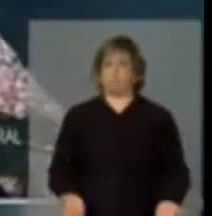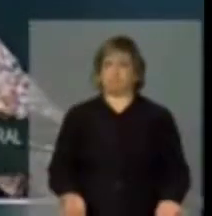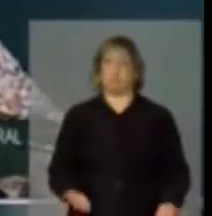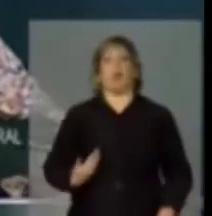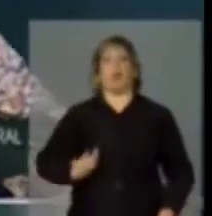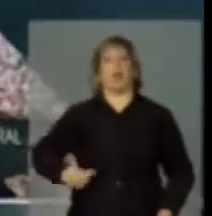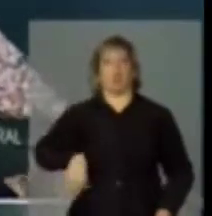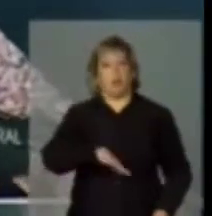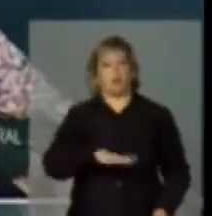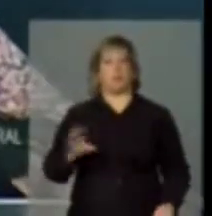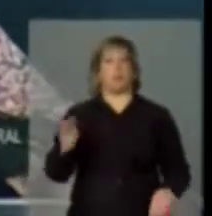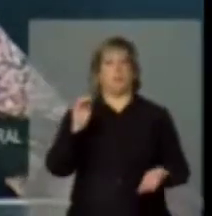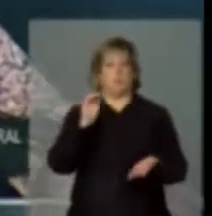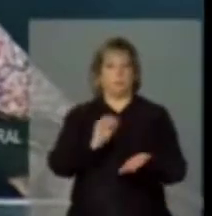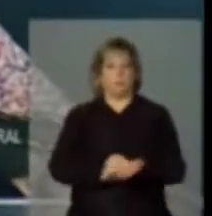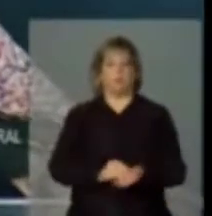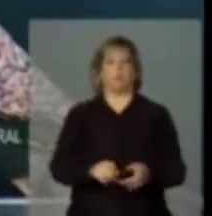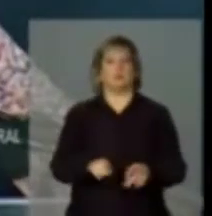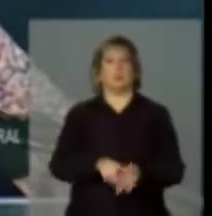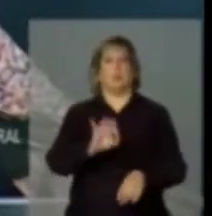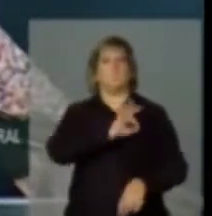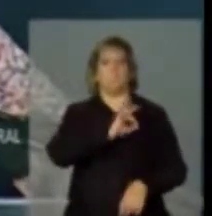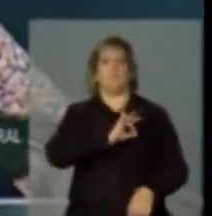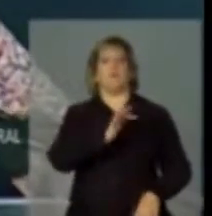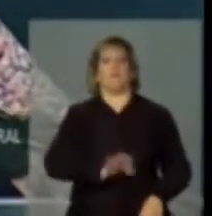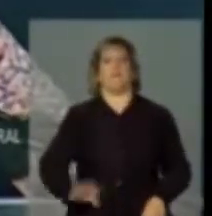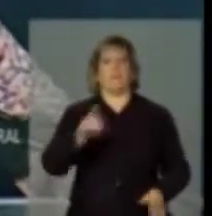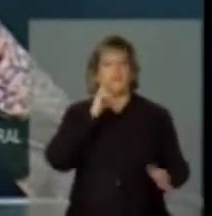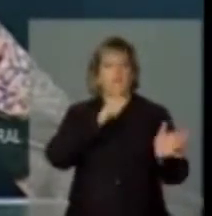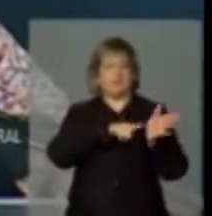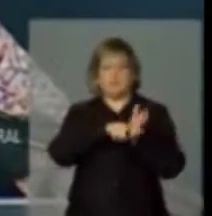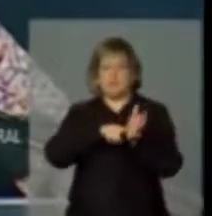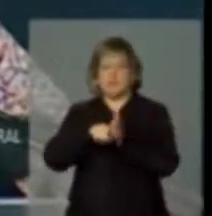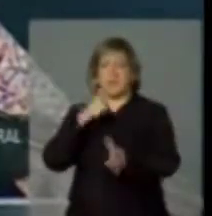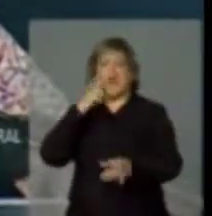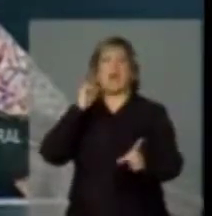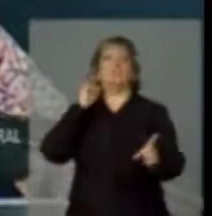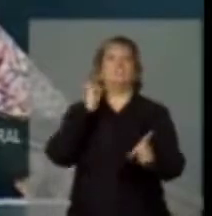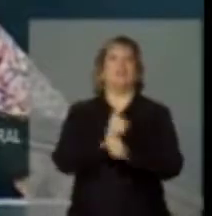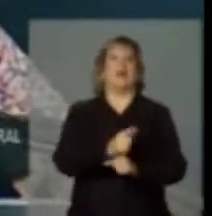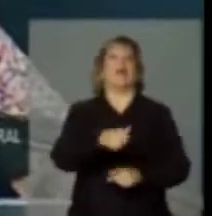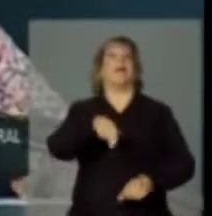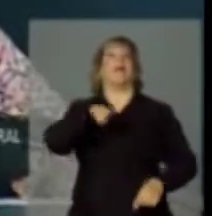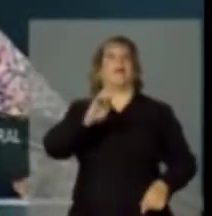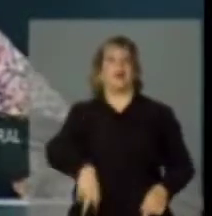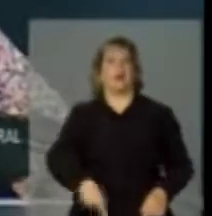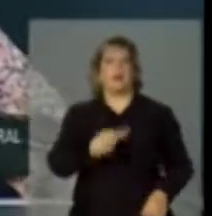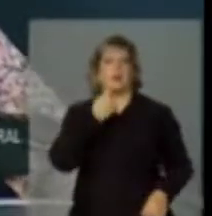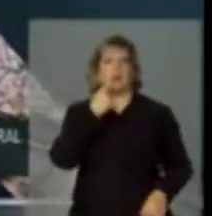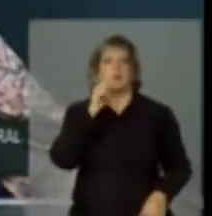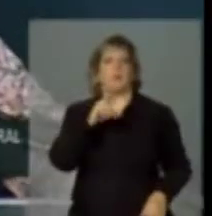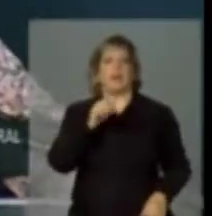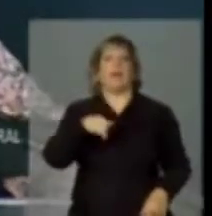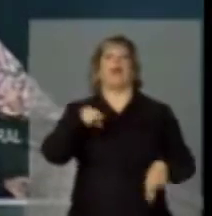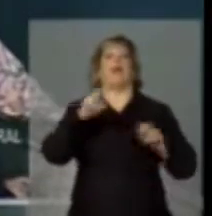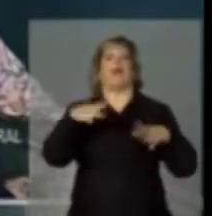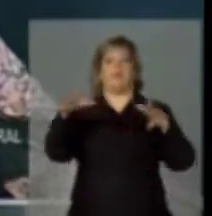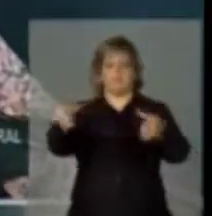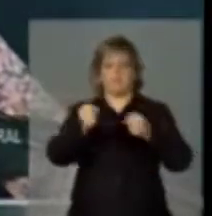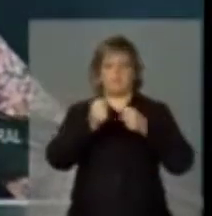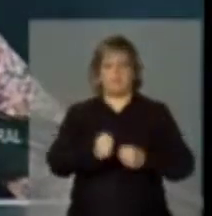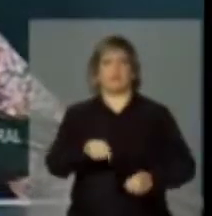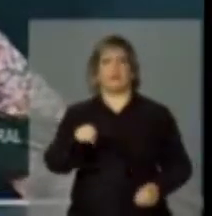Nós colocamos a Polícia Federal para descobrir a origem de um boato que tinha